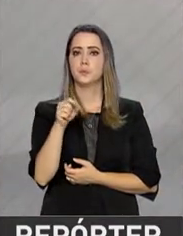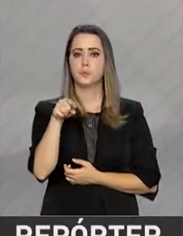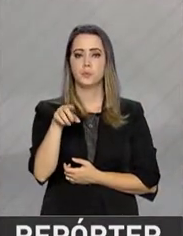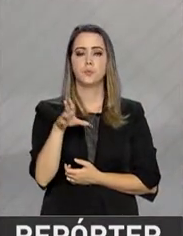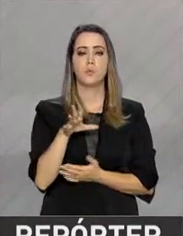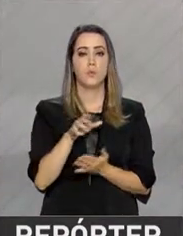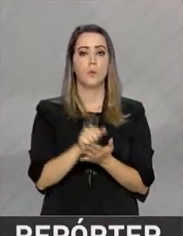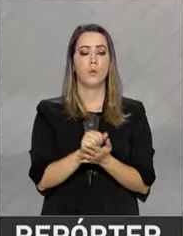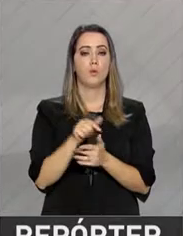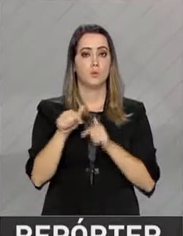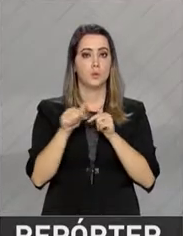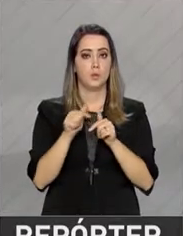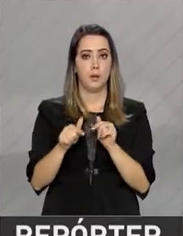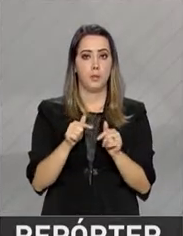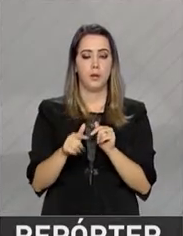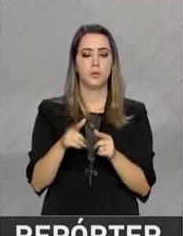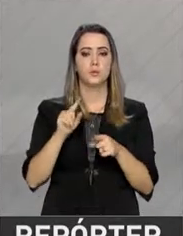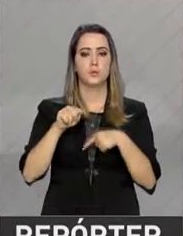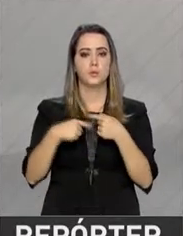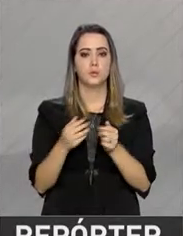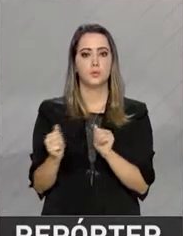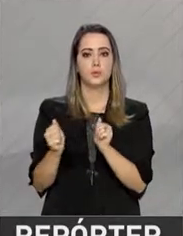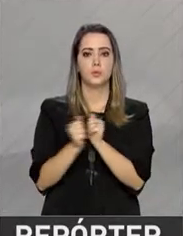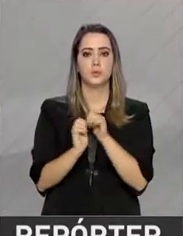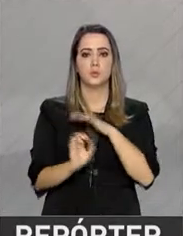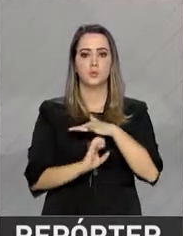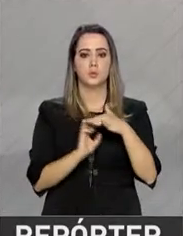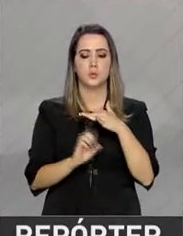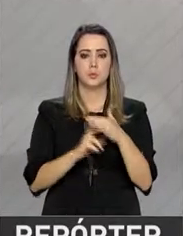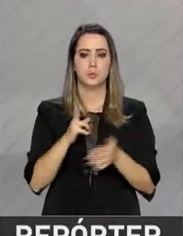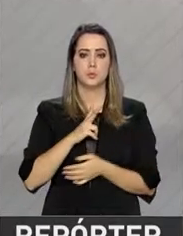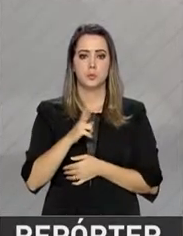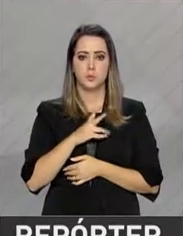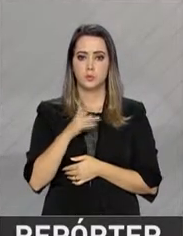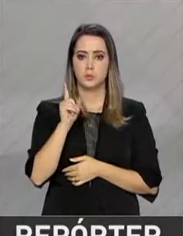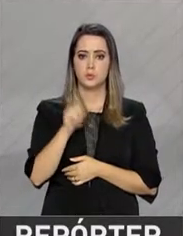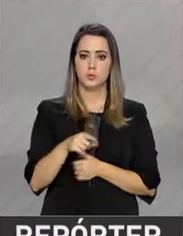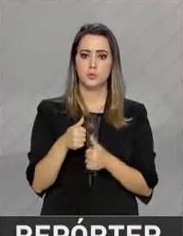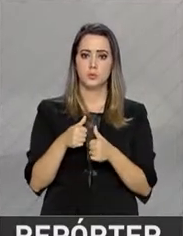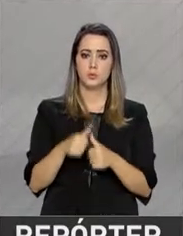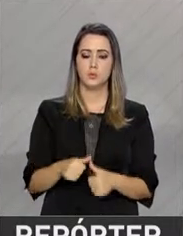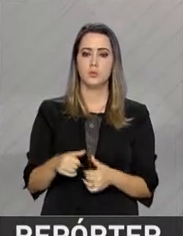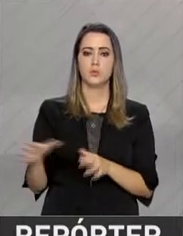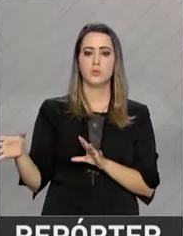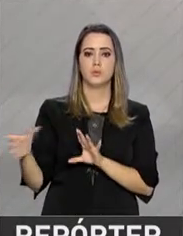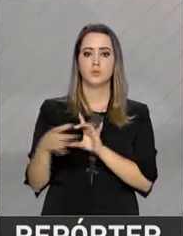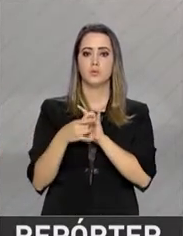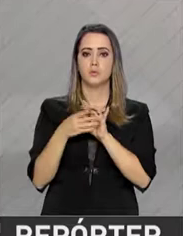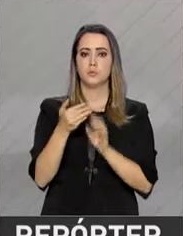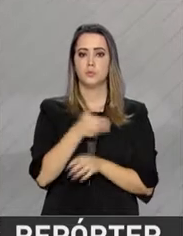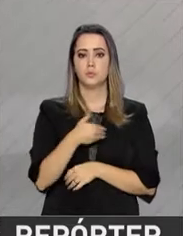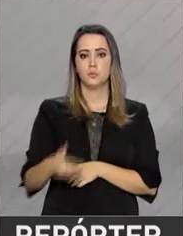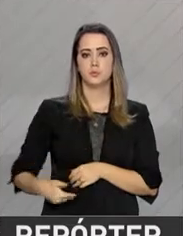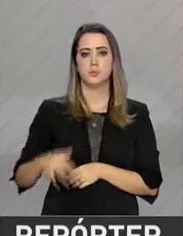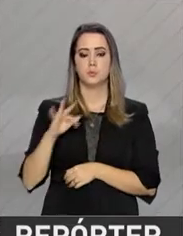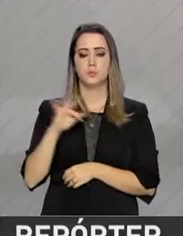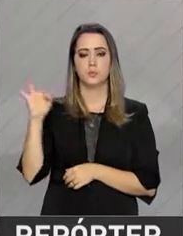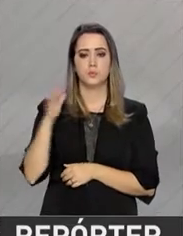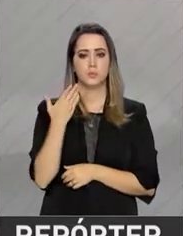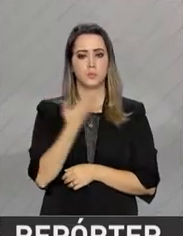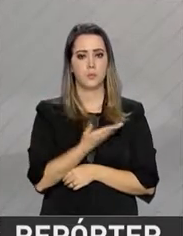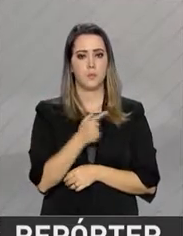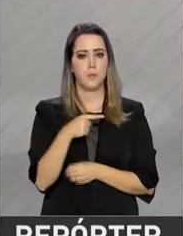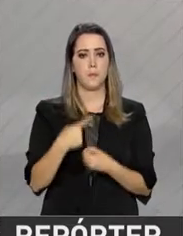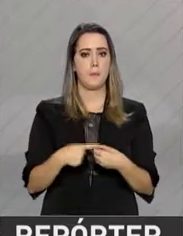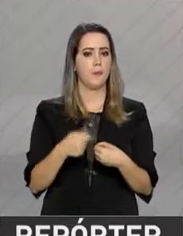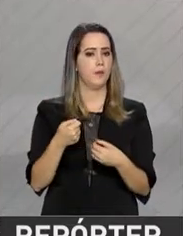neste primeiro momento. Depois vai ter a participação de empresas privadas que estão sendo credenciadas pelo governo. O